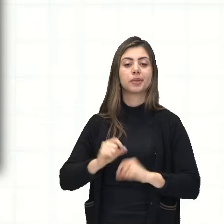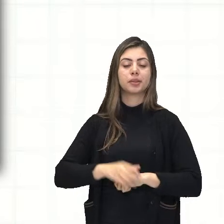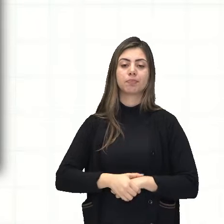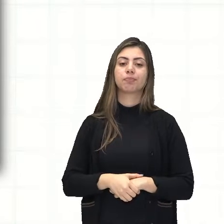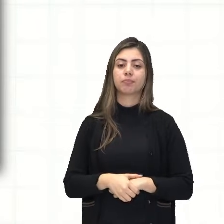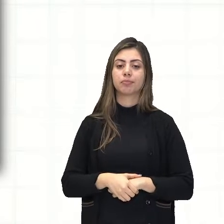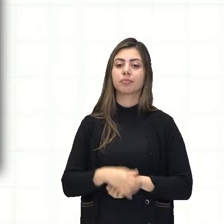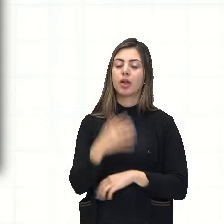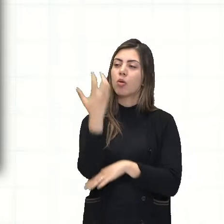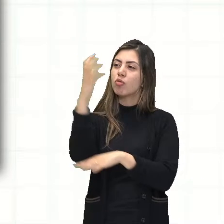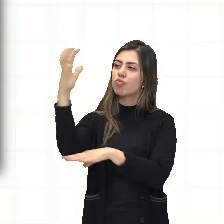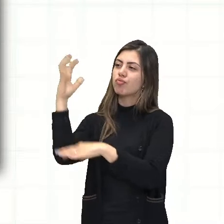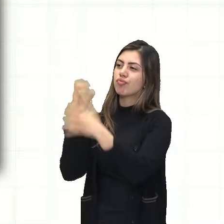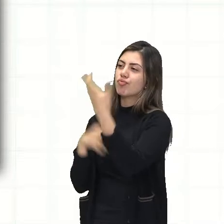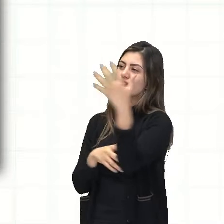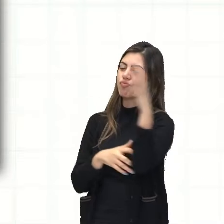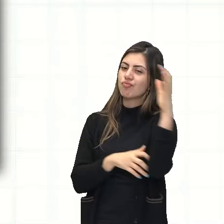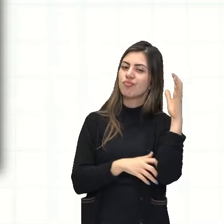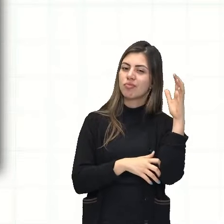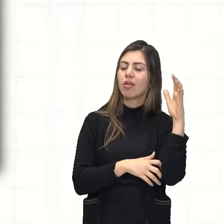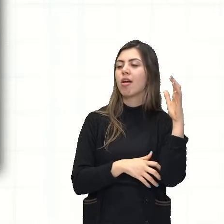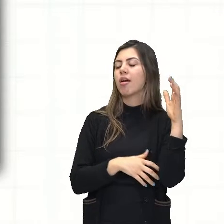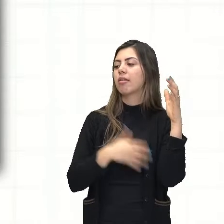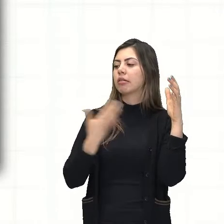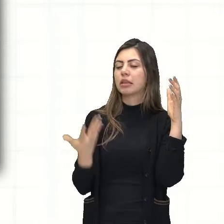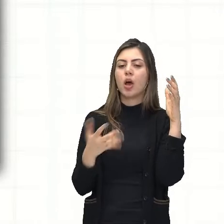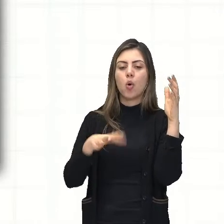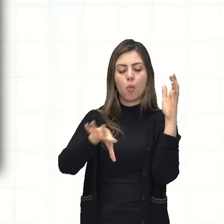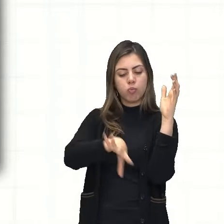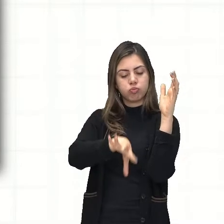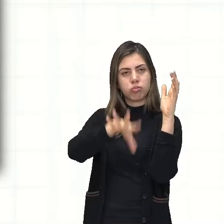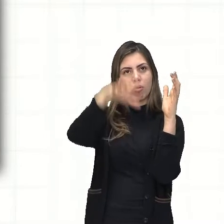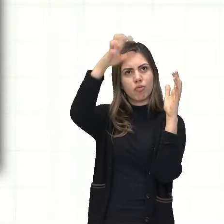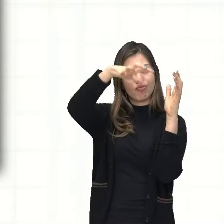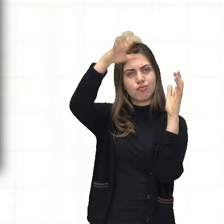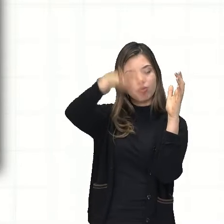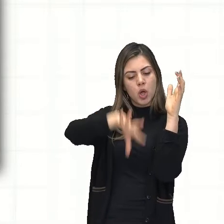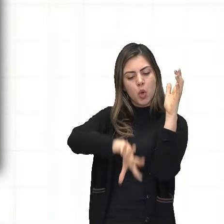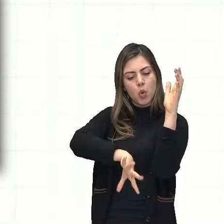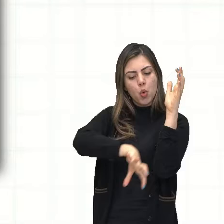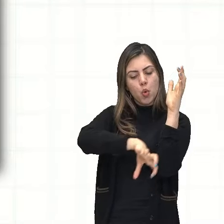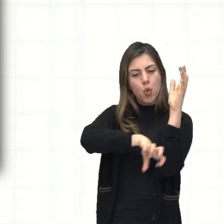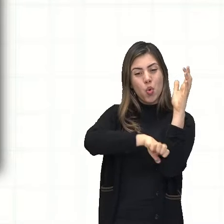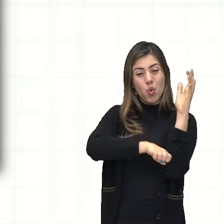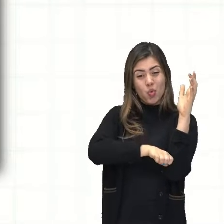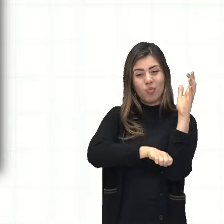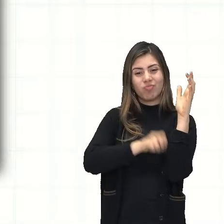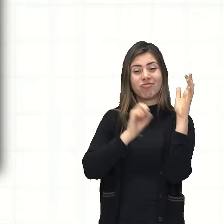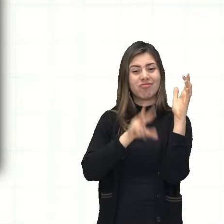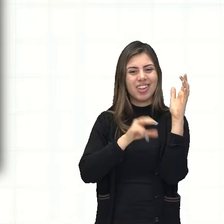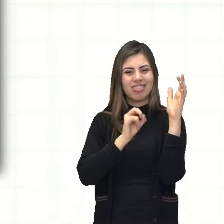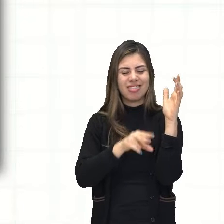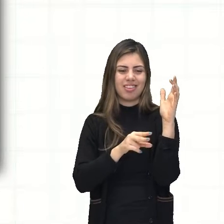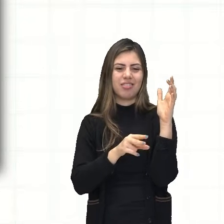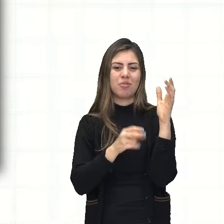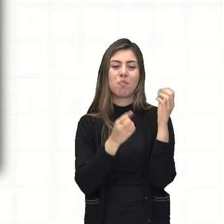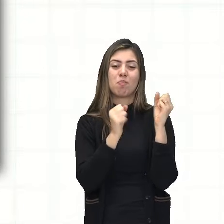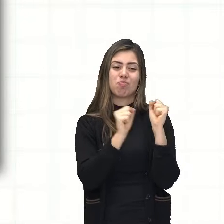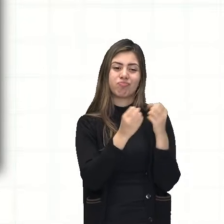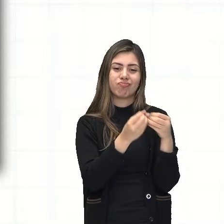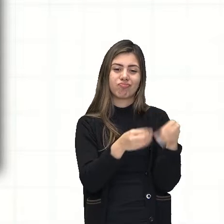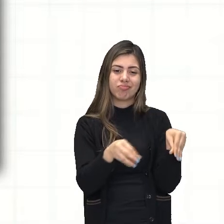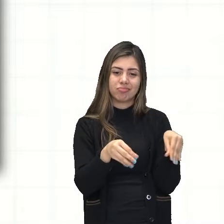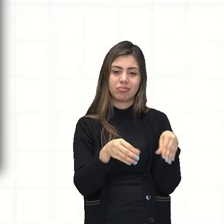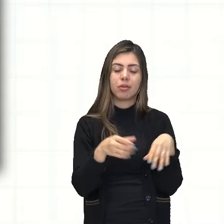da vegetação, onde plantas absorvem substâncias venenosas, né? O solo